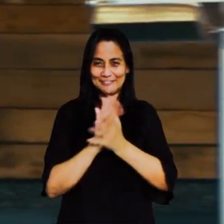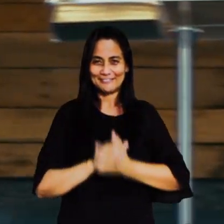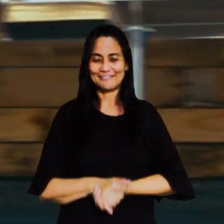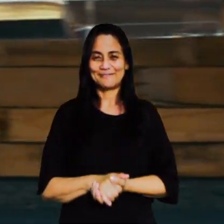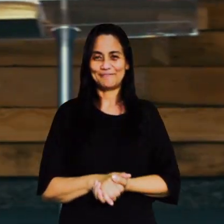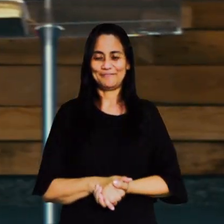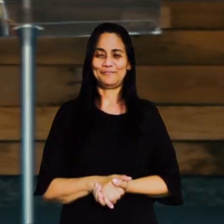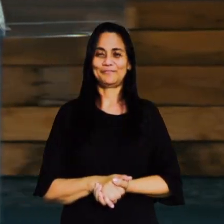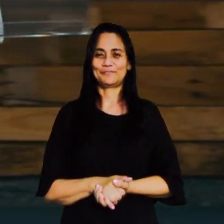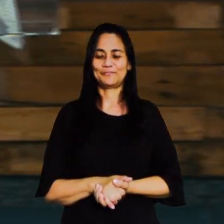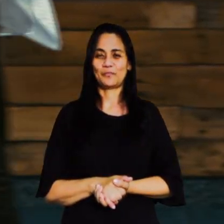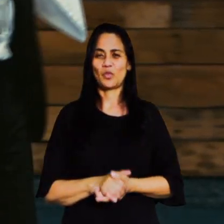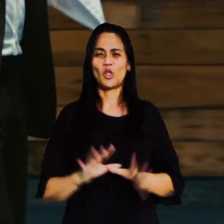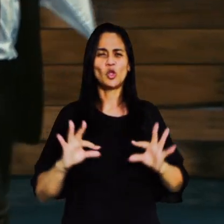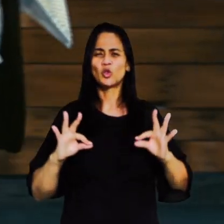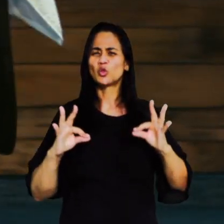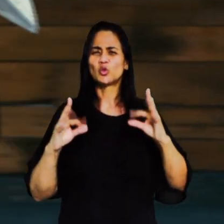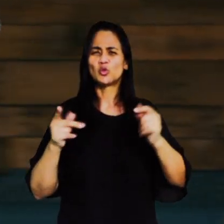Tudo que eu falei aqui